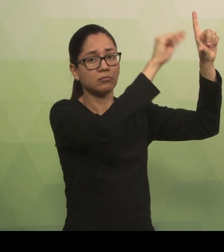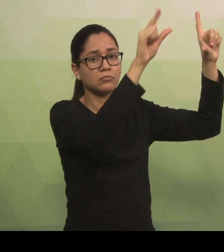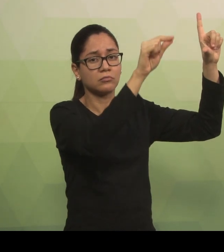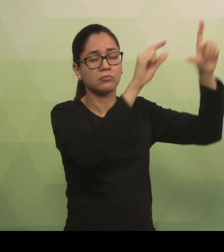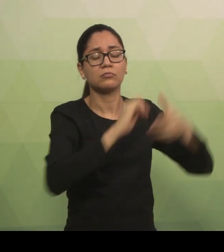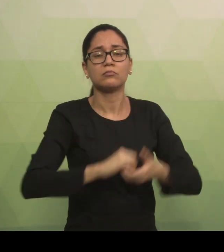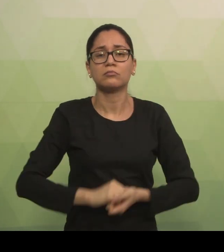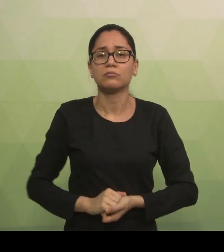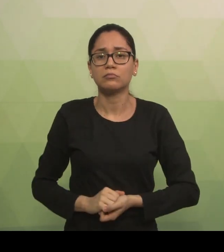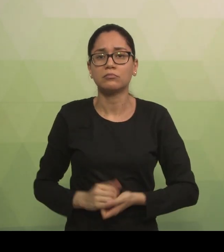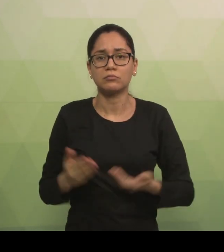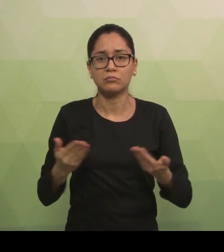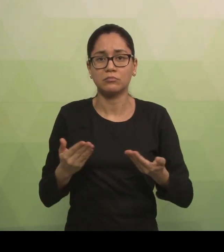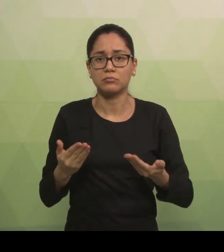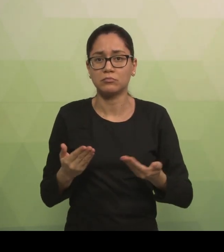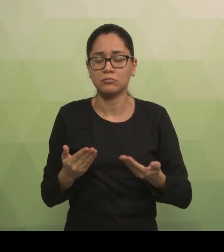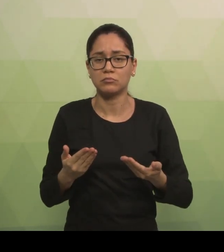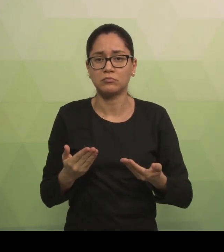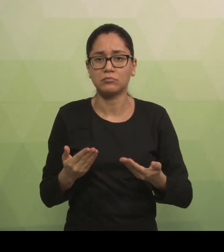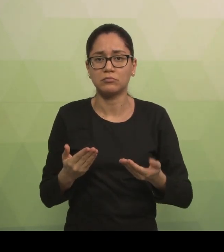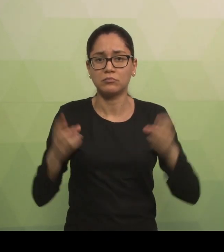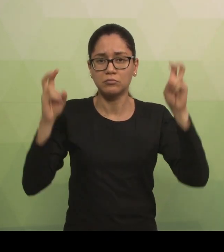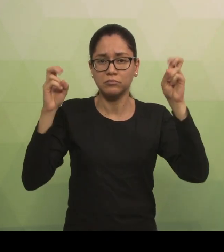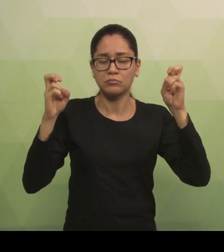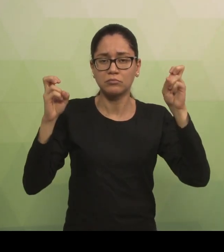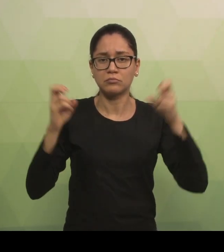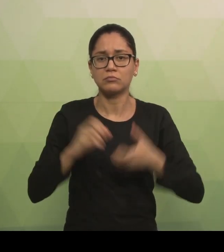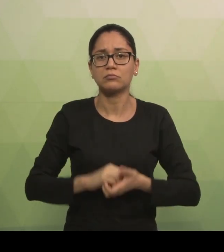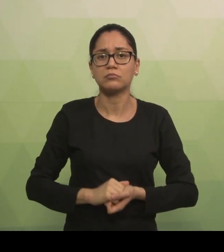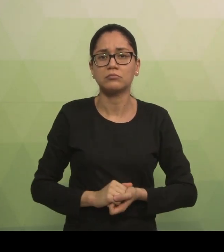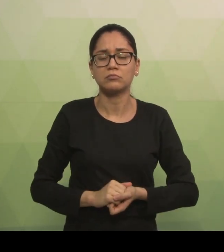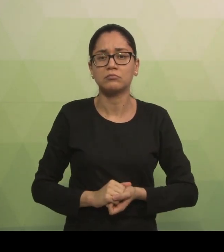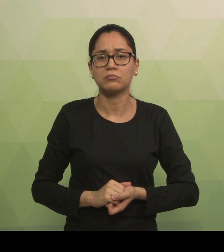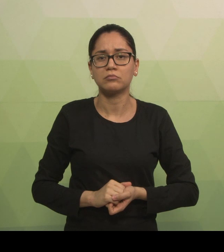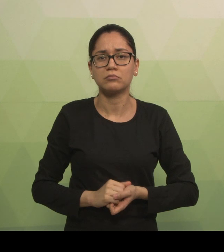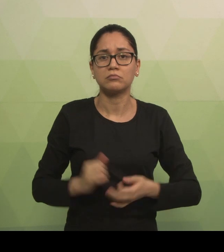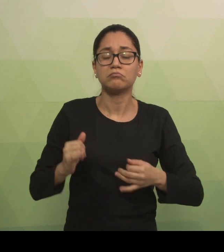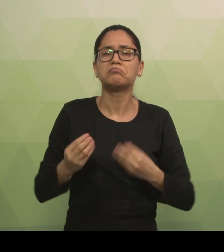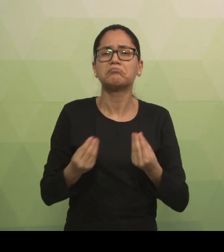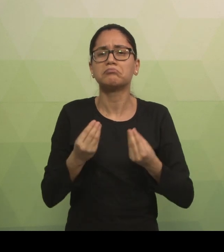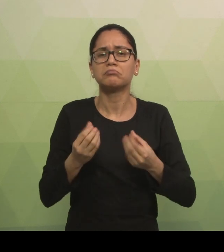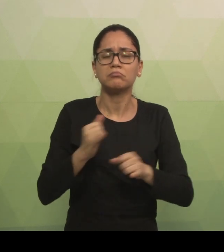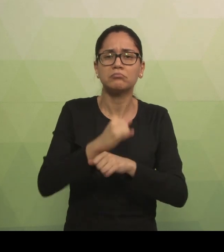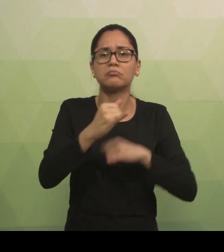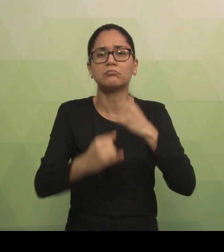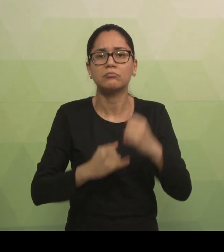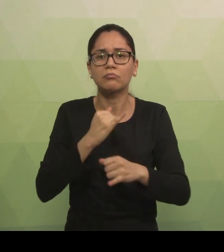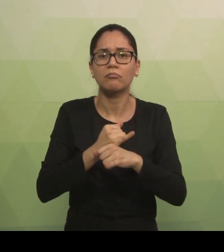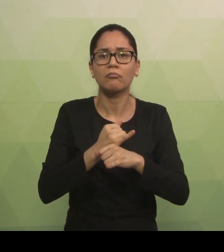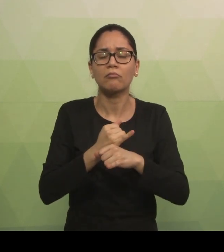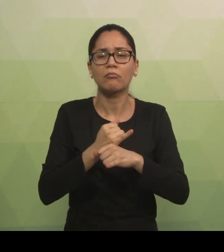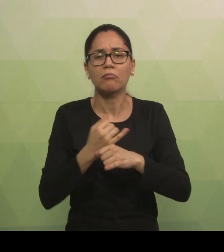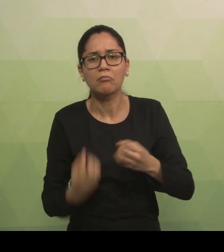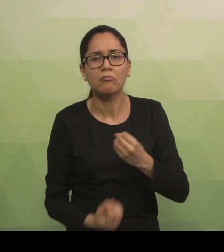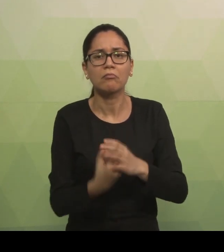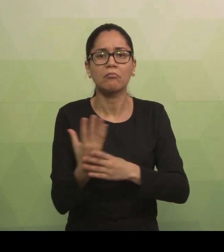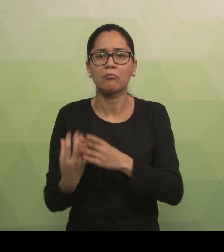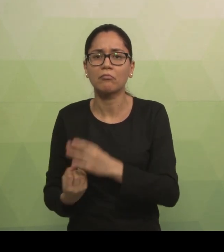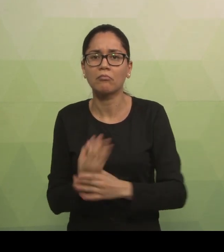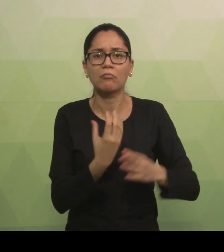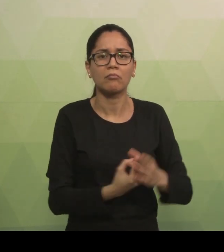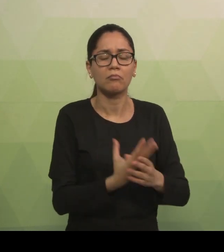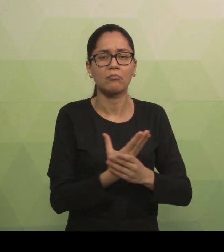Vamos, a partir de agora, para uma nova etapa da nossa aula. Vamos compreender como a internet surgiu e como ela foi